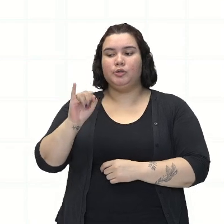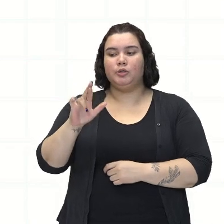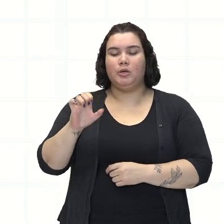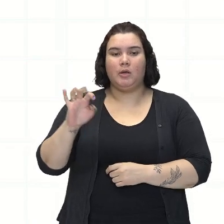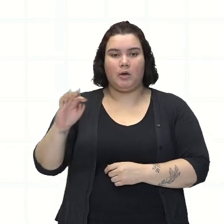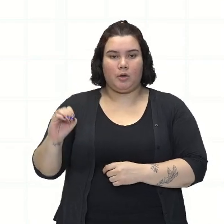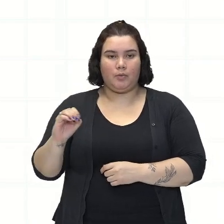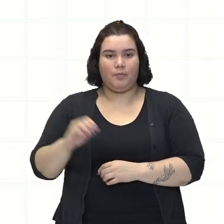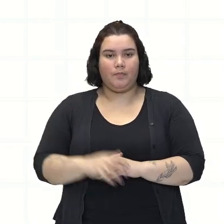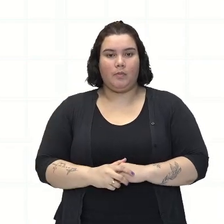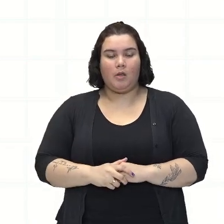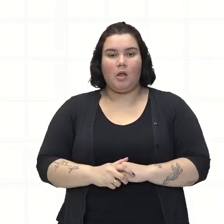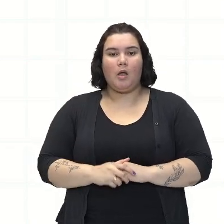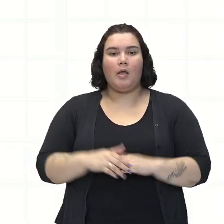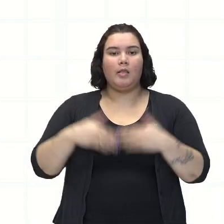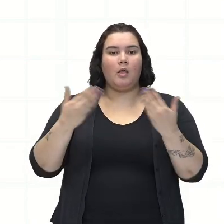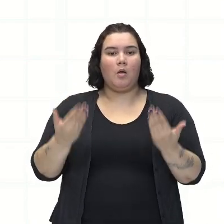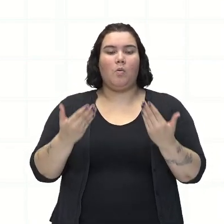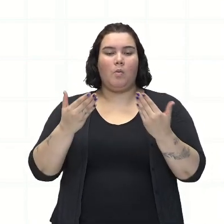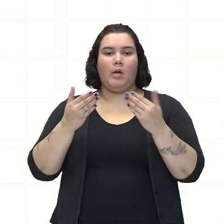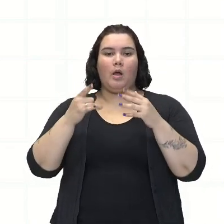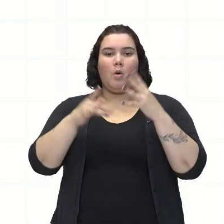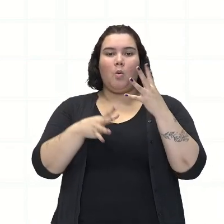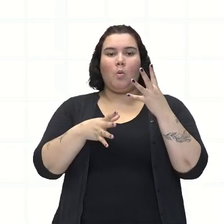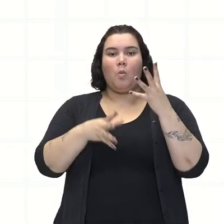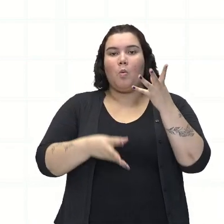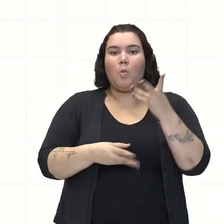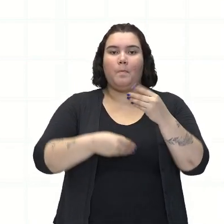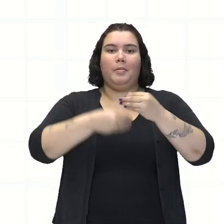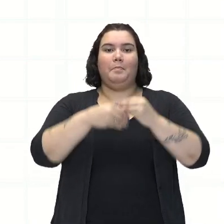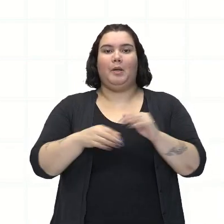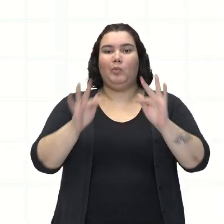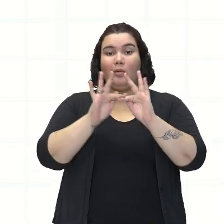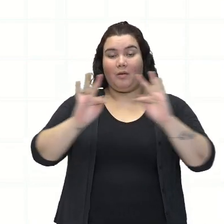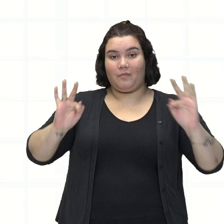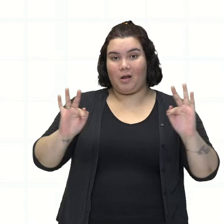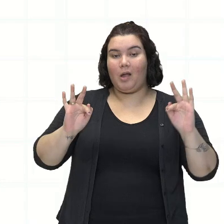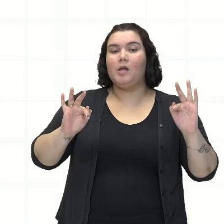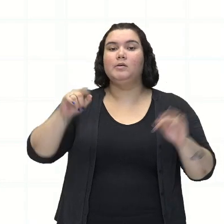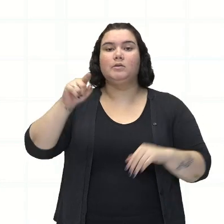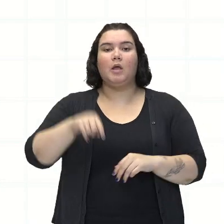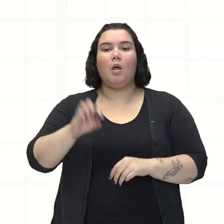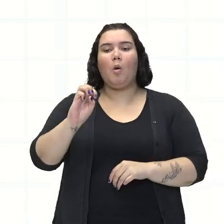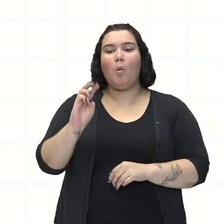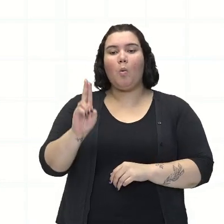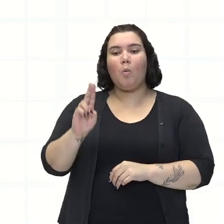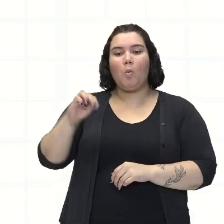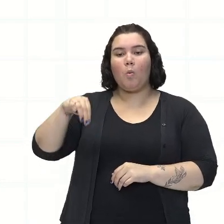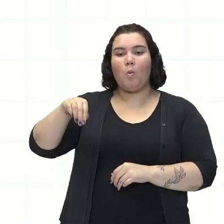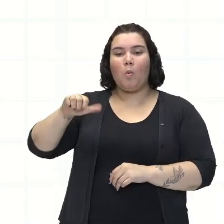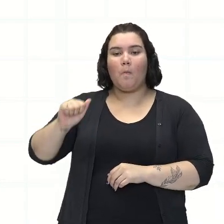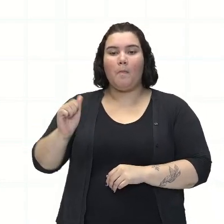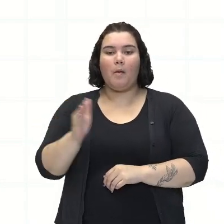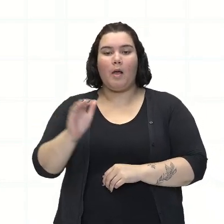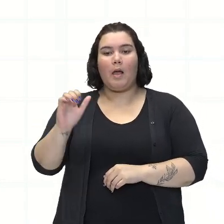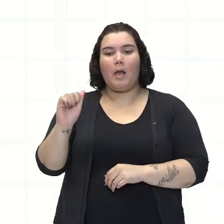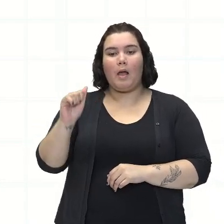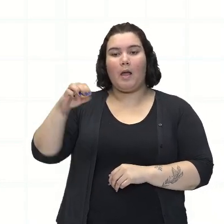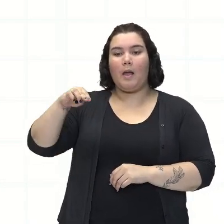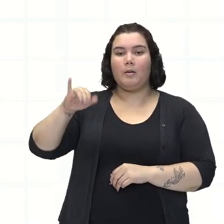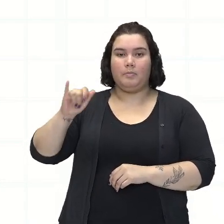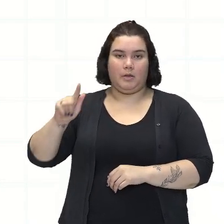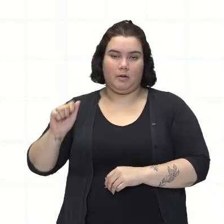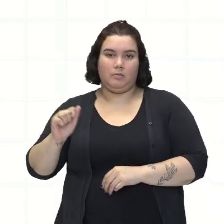Uma amiga é justamente que completa o sentido do verbo procurar. O